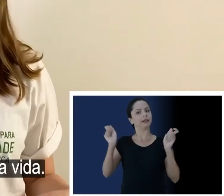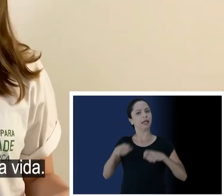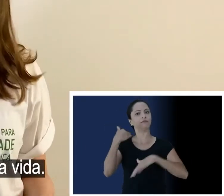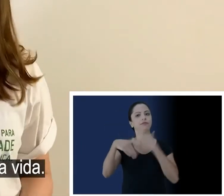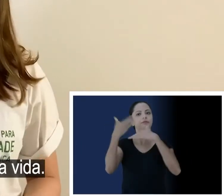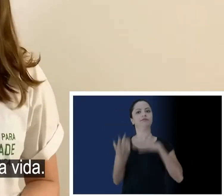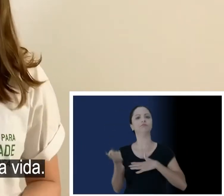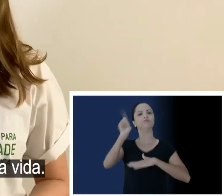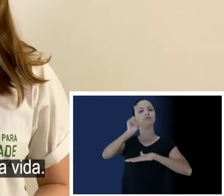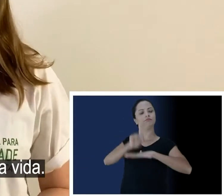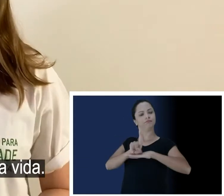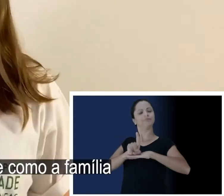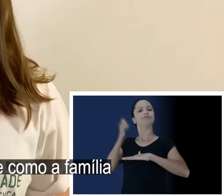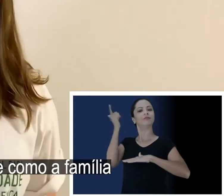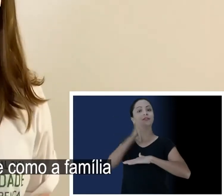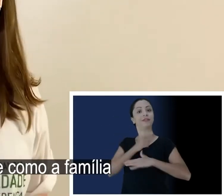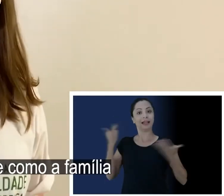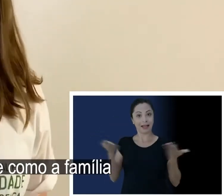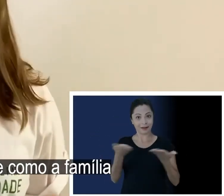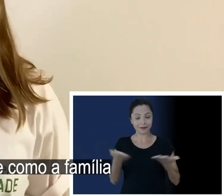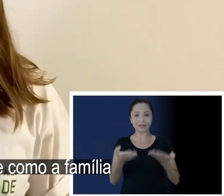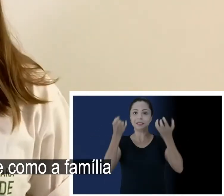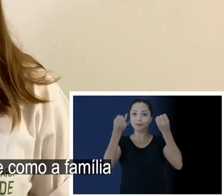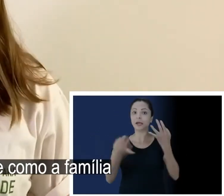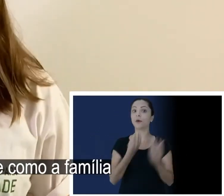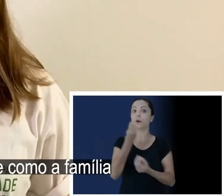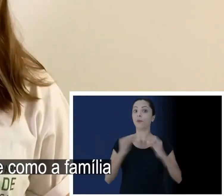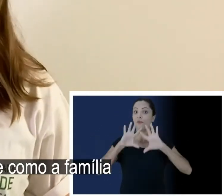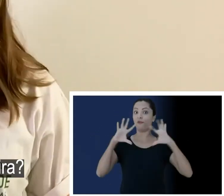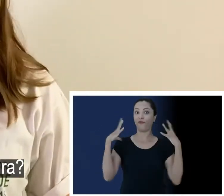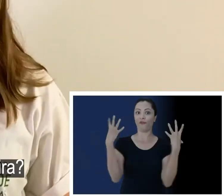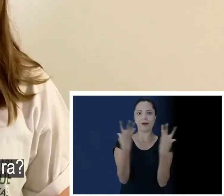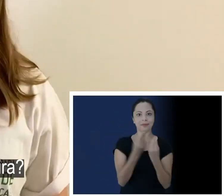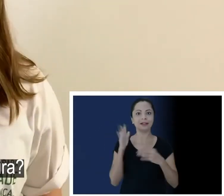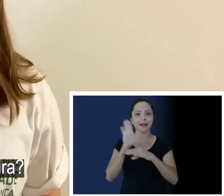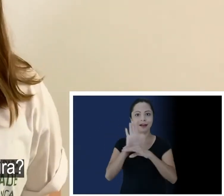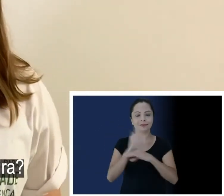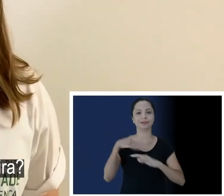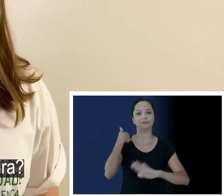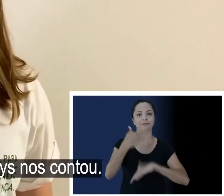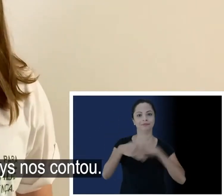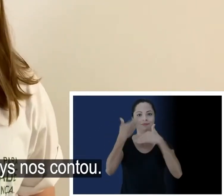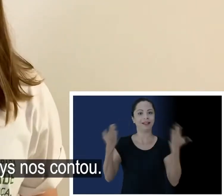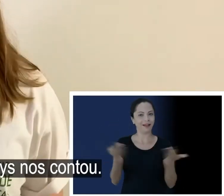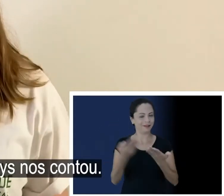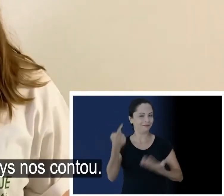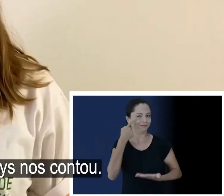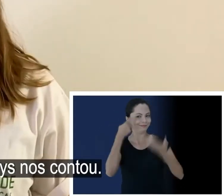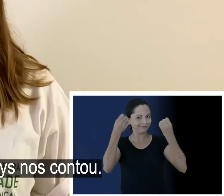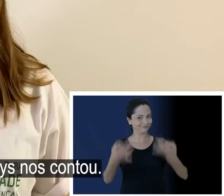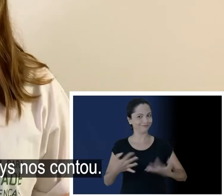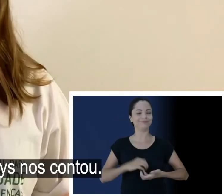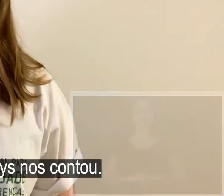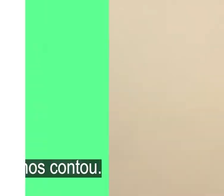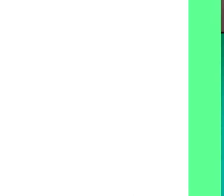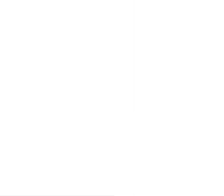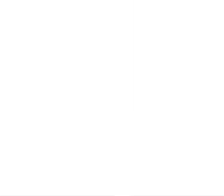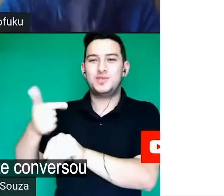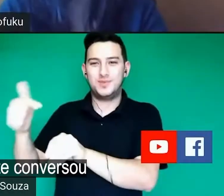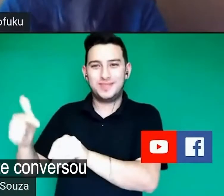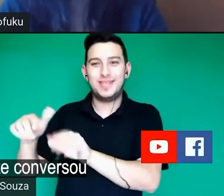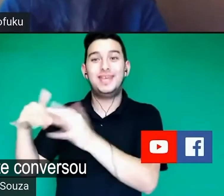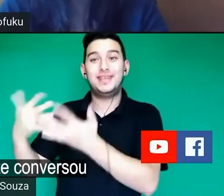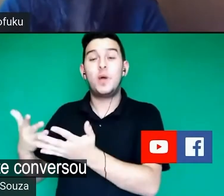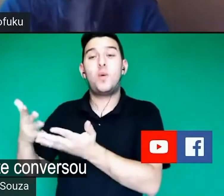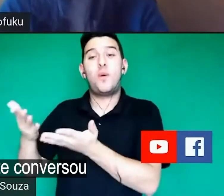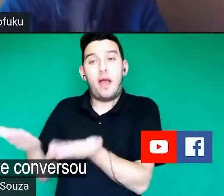seja protagonista da própria vida. Querem ouvir um case bacana de como a família pode ajudar na carreira? Confere essa história que a Thaís nos contou. Nesse